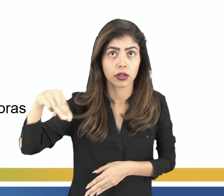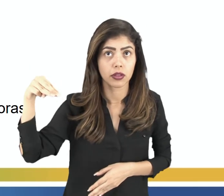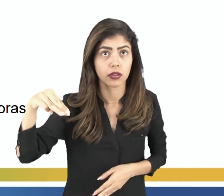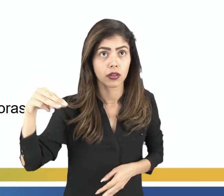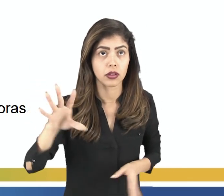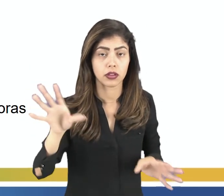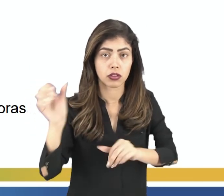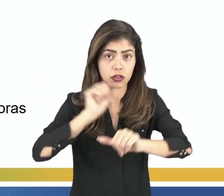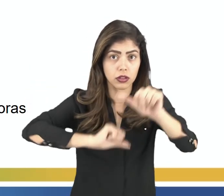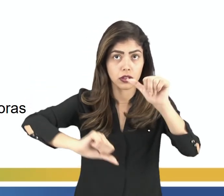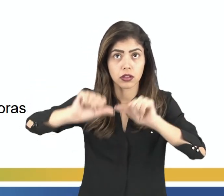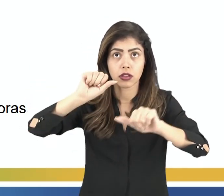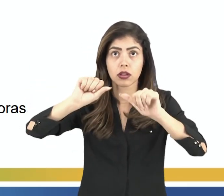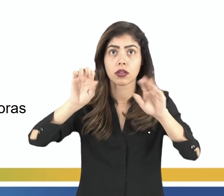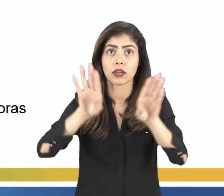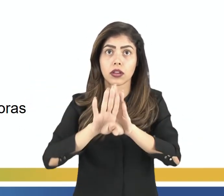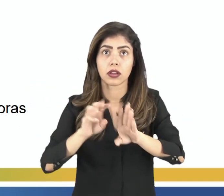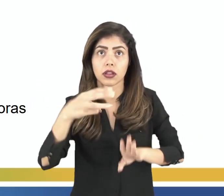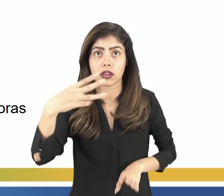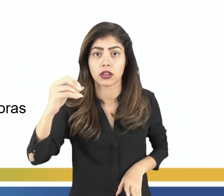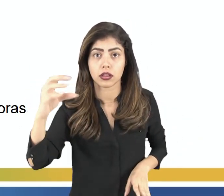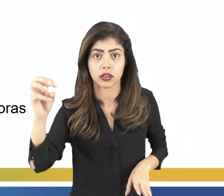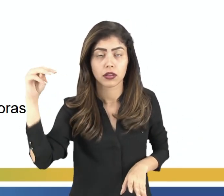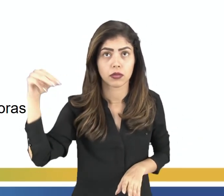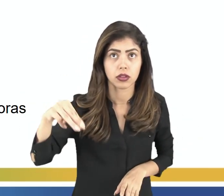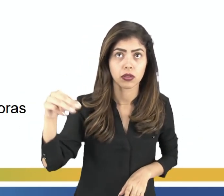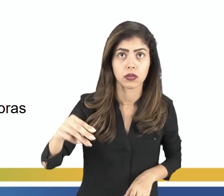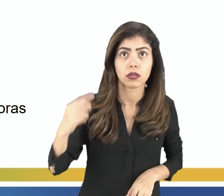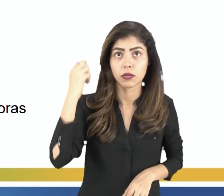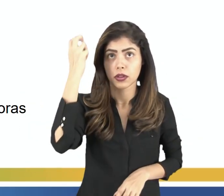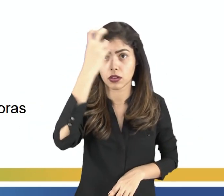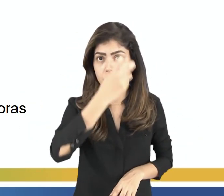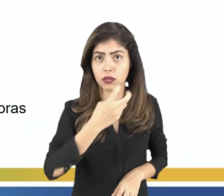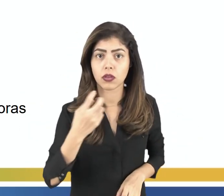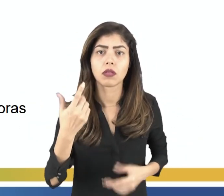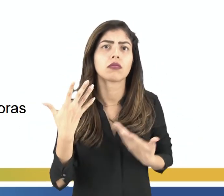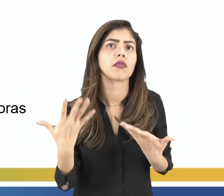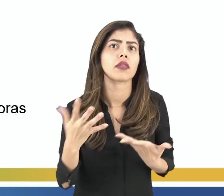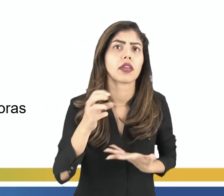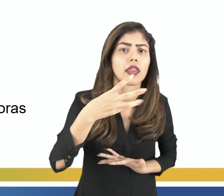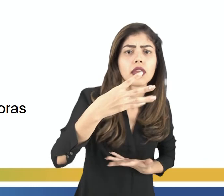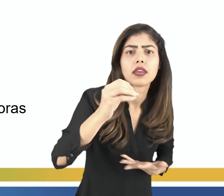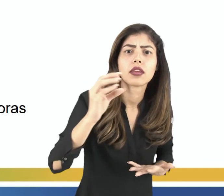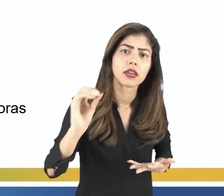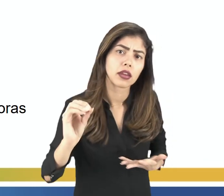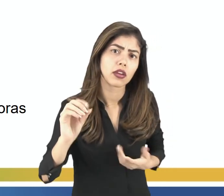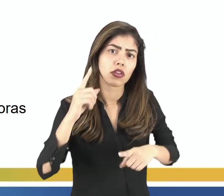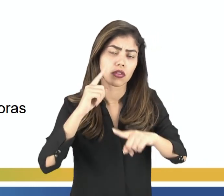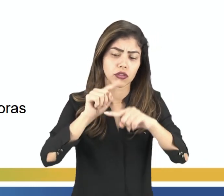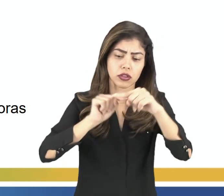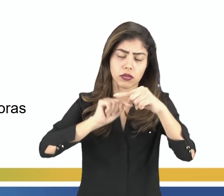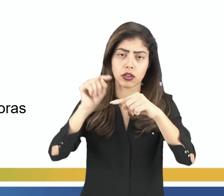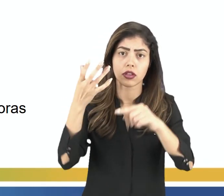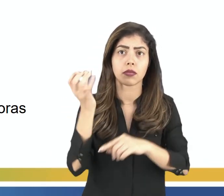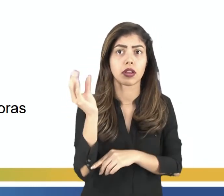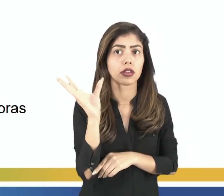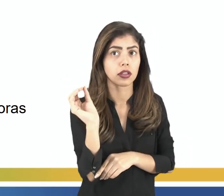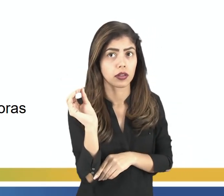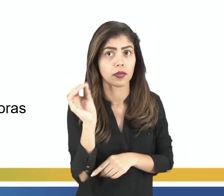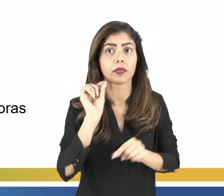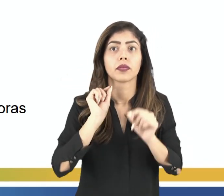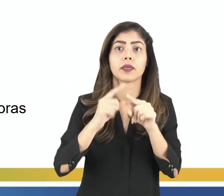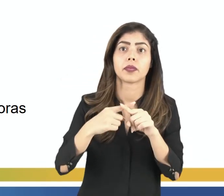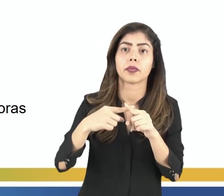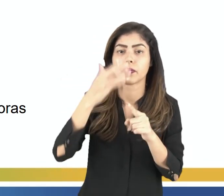fazendo a transformação de 300 minutos para hora, nós vamos pegar 300 e dividir para 60, porque